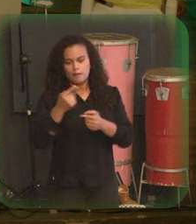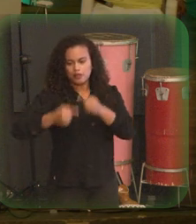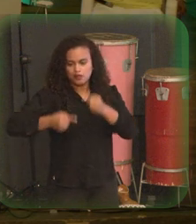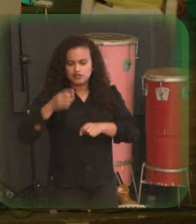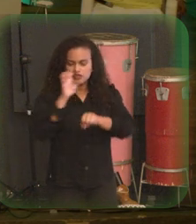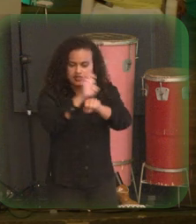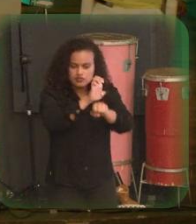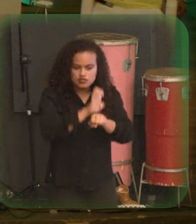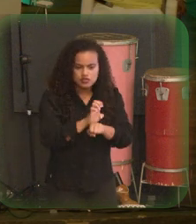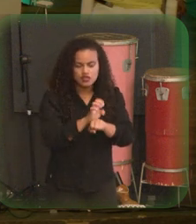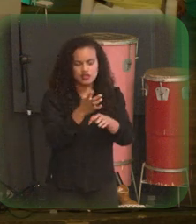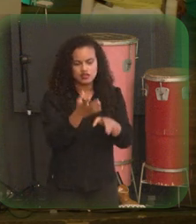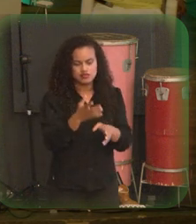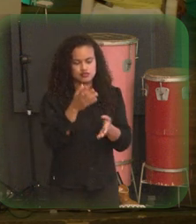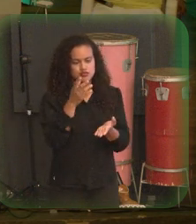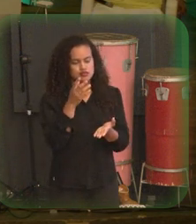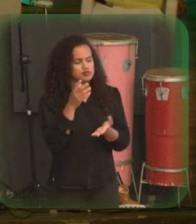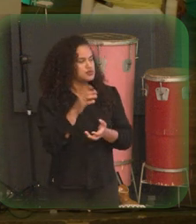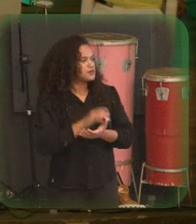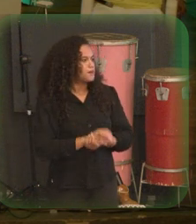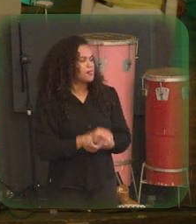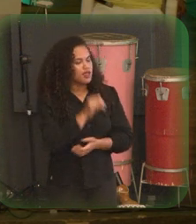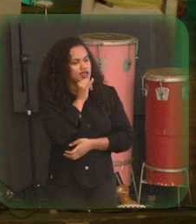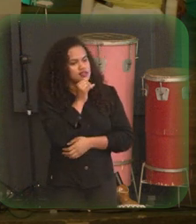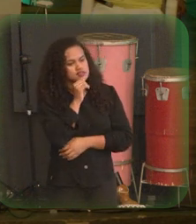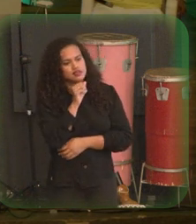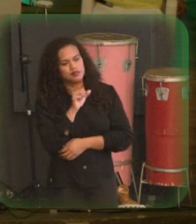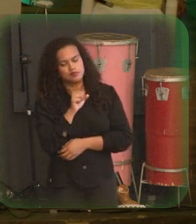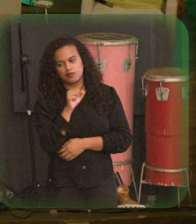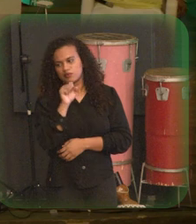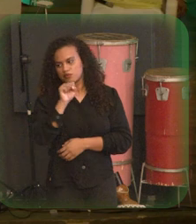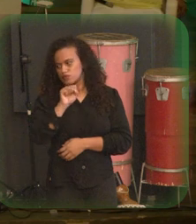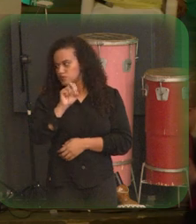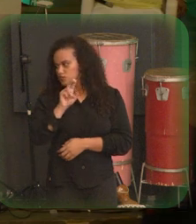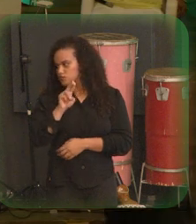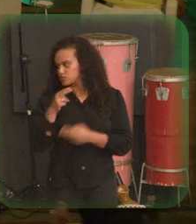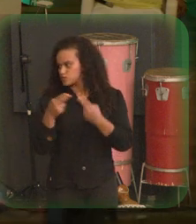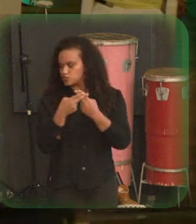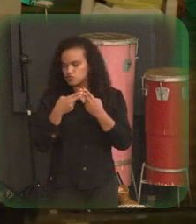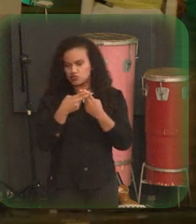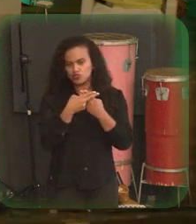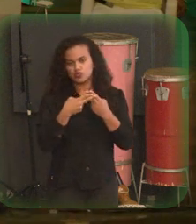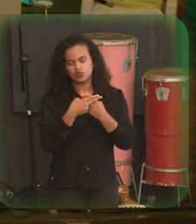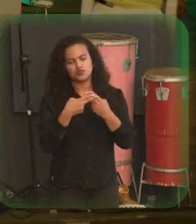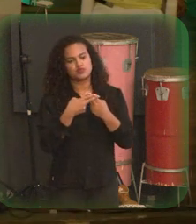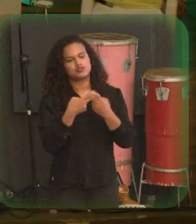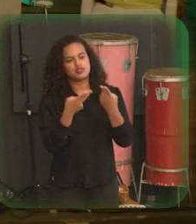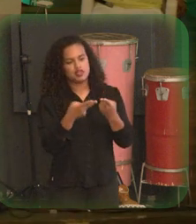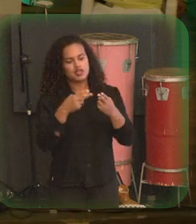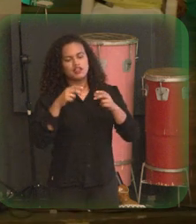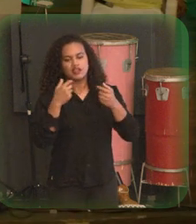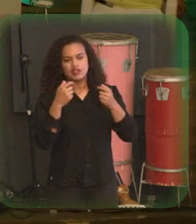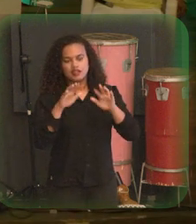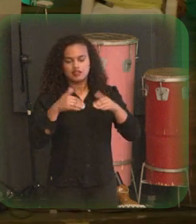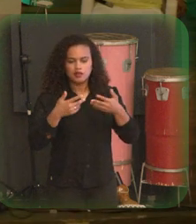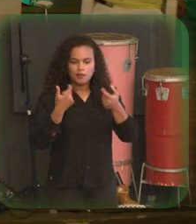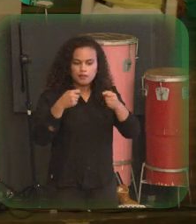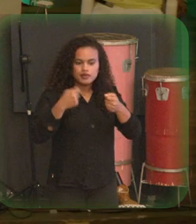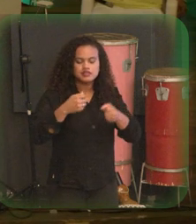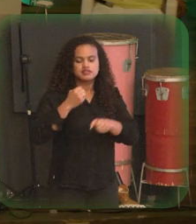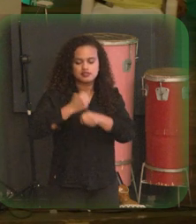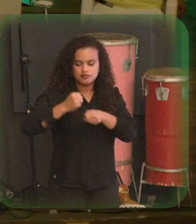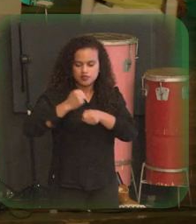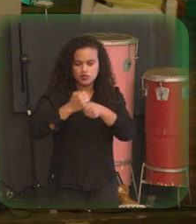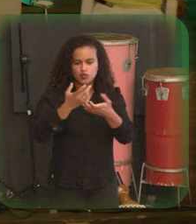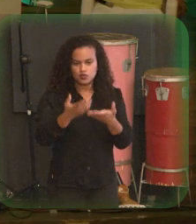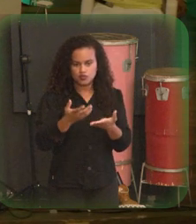fica, né, como exemplo, o SUS, a SOAS, né? É isso que a gente precisa construir. E,